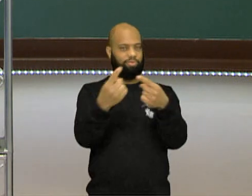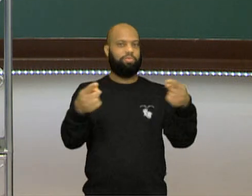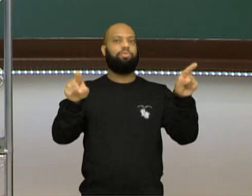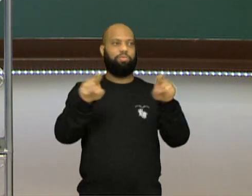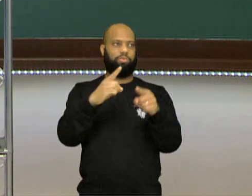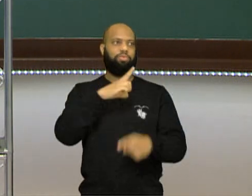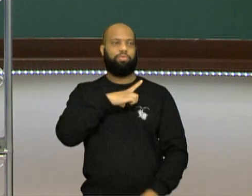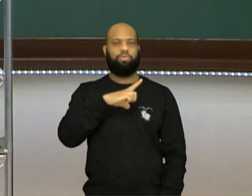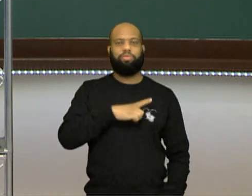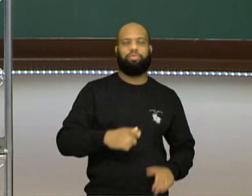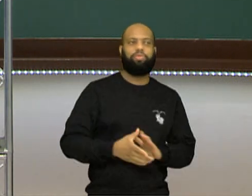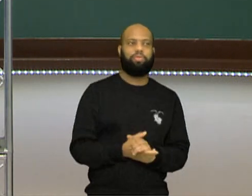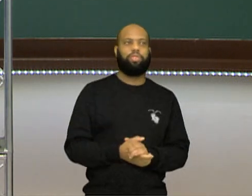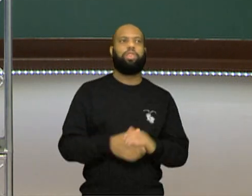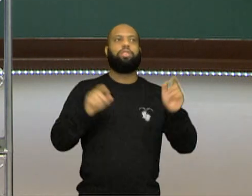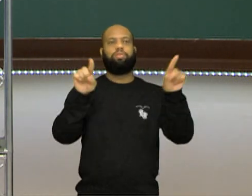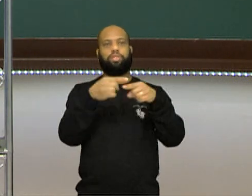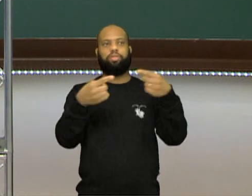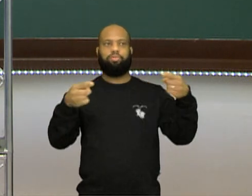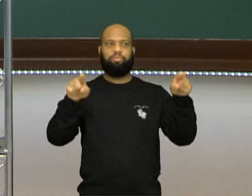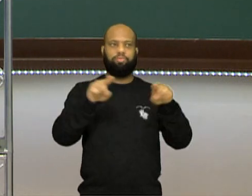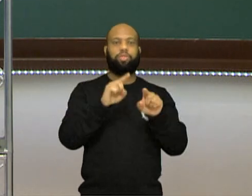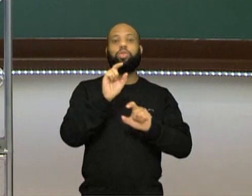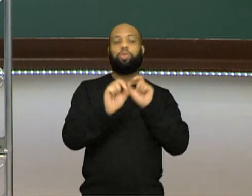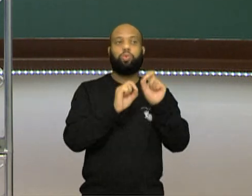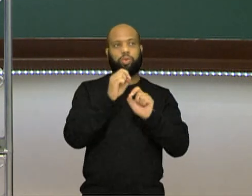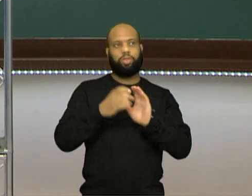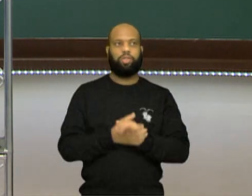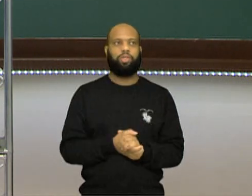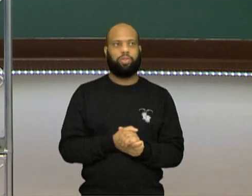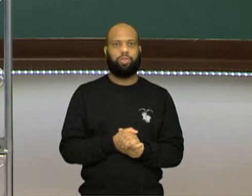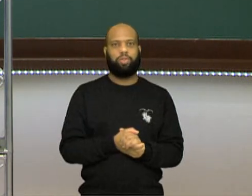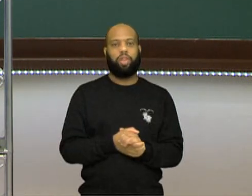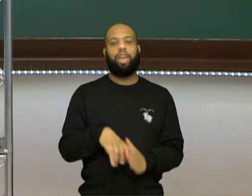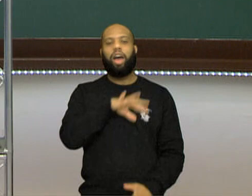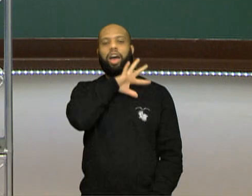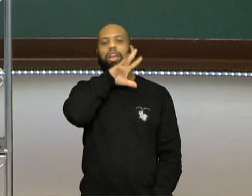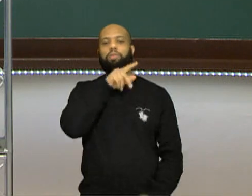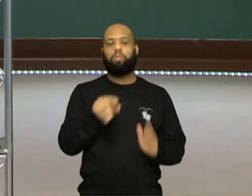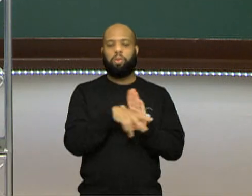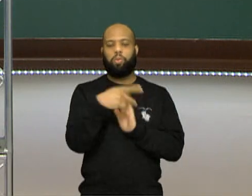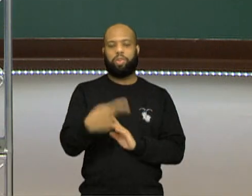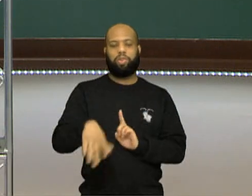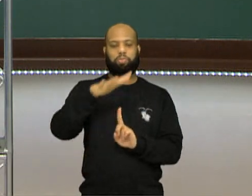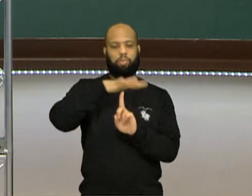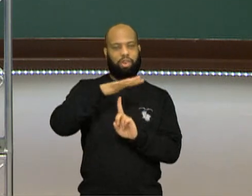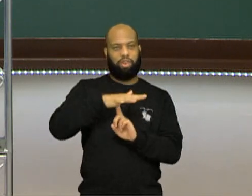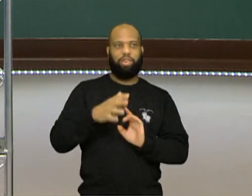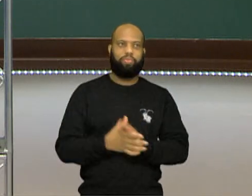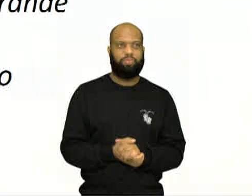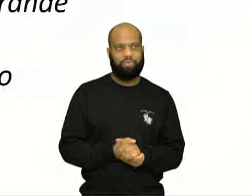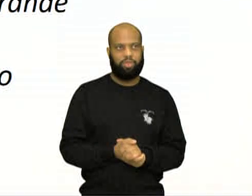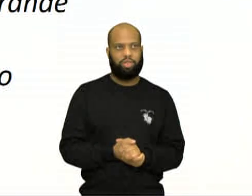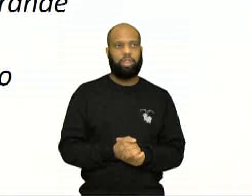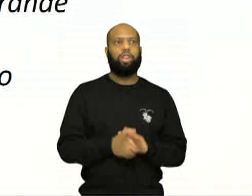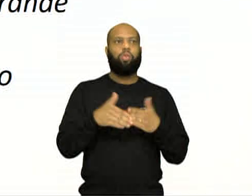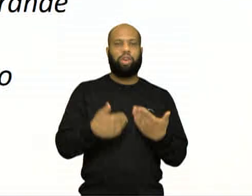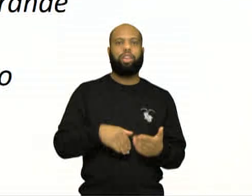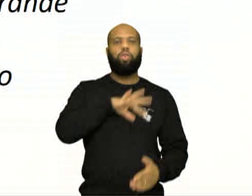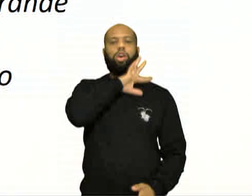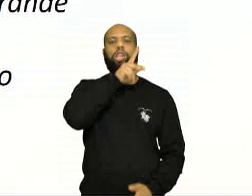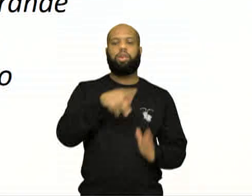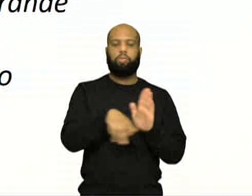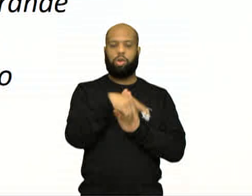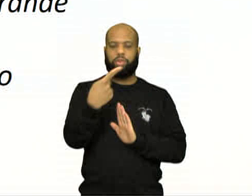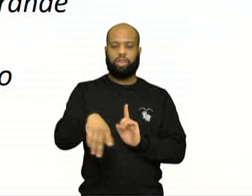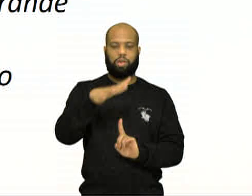música, né? Uma musiquinha chamada Bicho do Paraná. Vamos ver então ali, ó. Em Os Bichos do Paraná